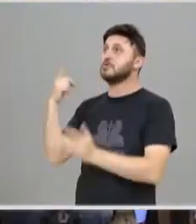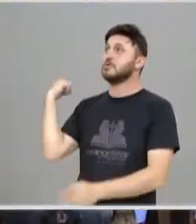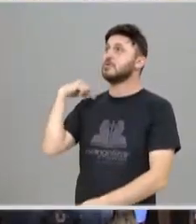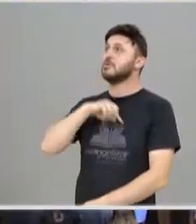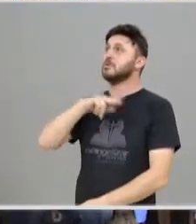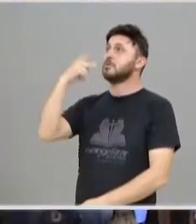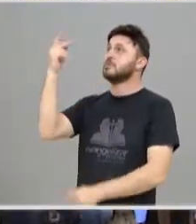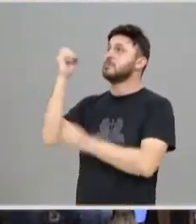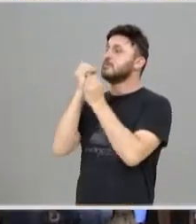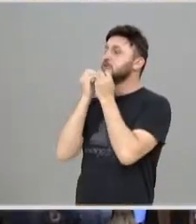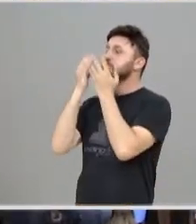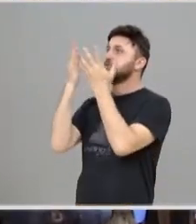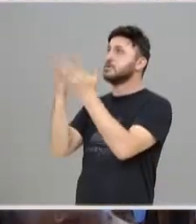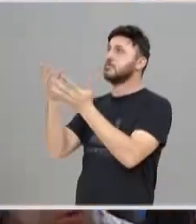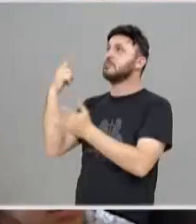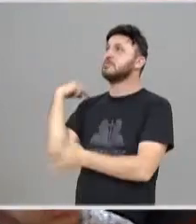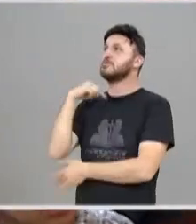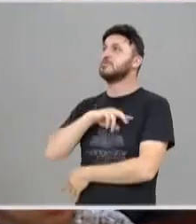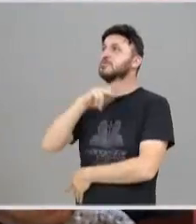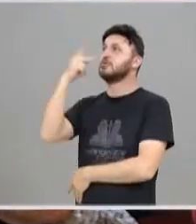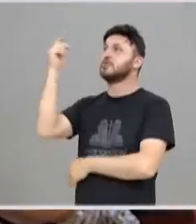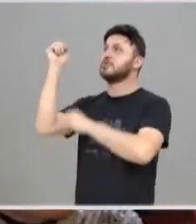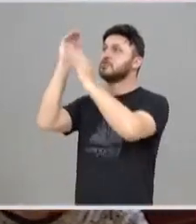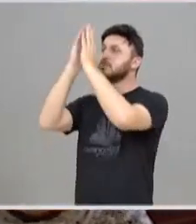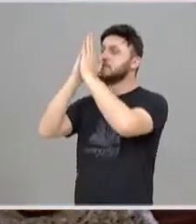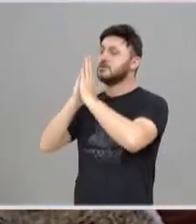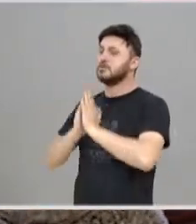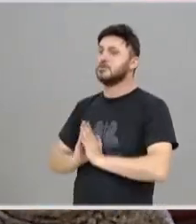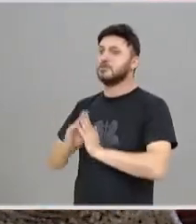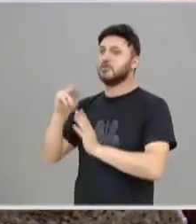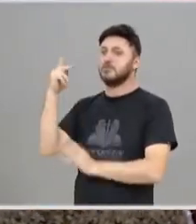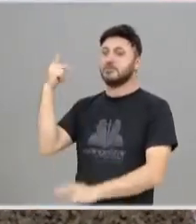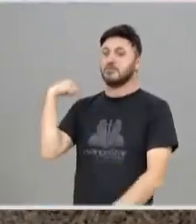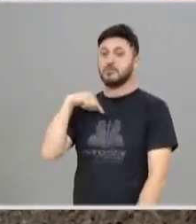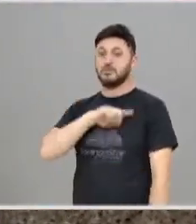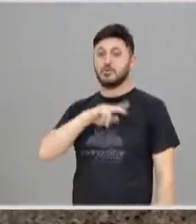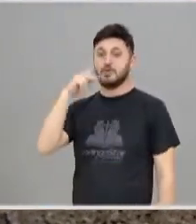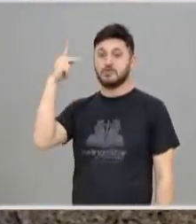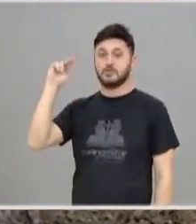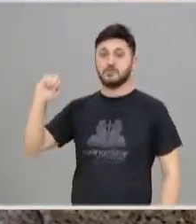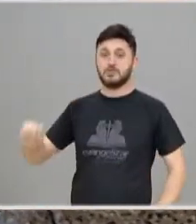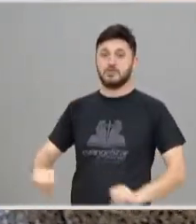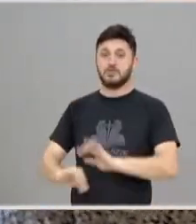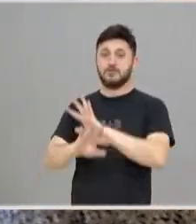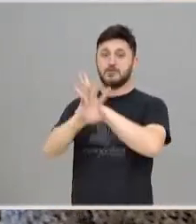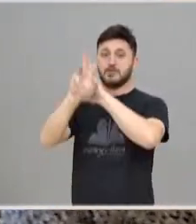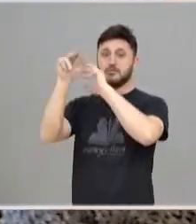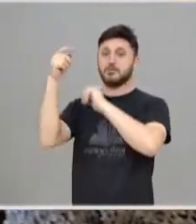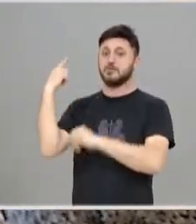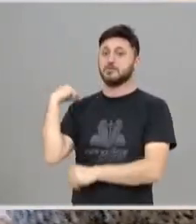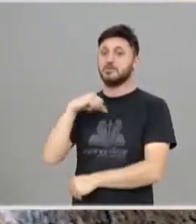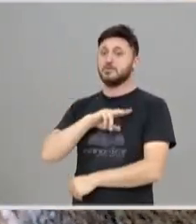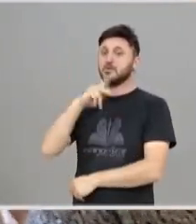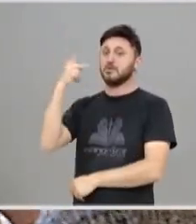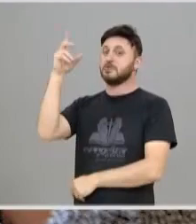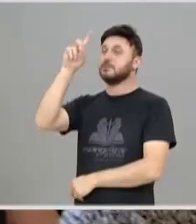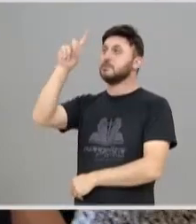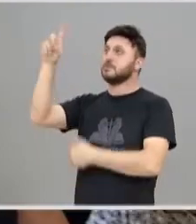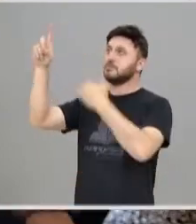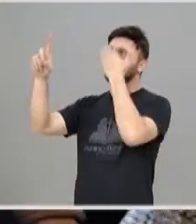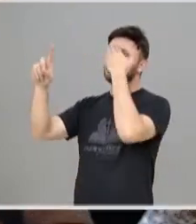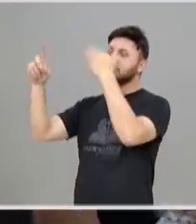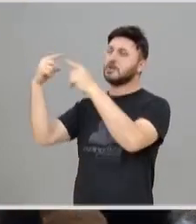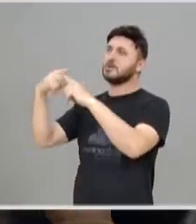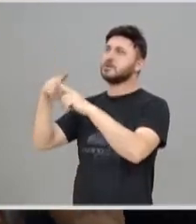louvamos, nós vos bendizemos, nós vos adoramos, nós vos glorificamos. Nós